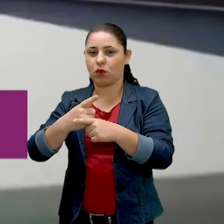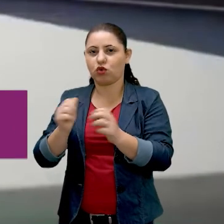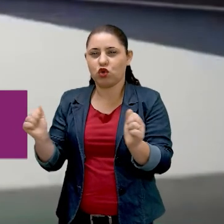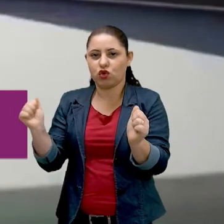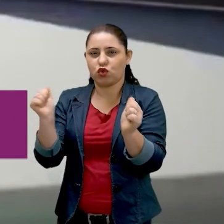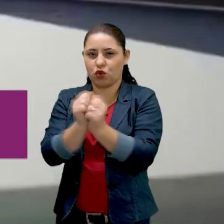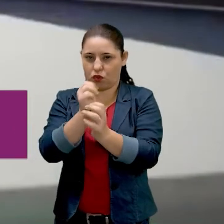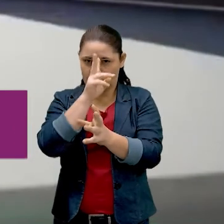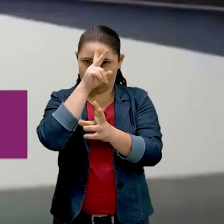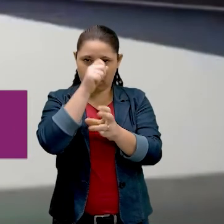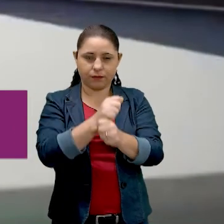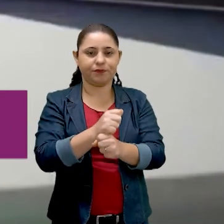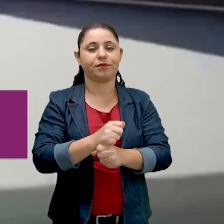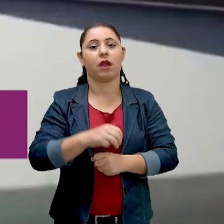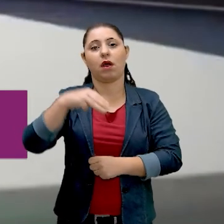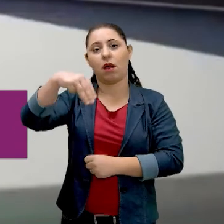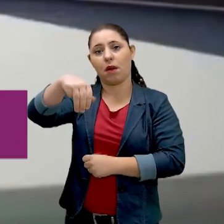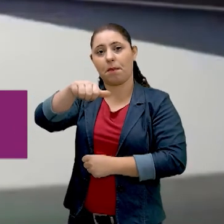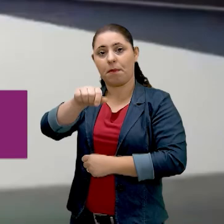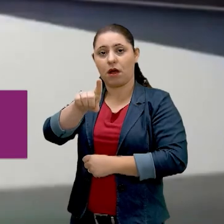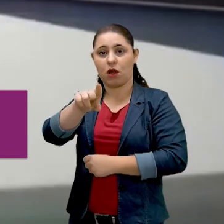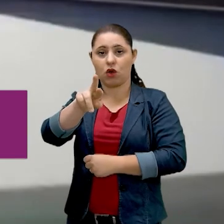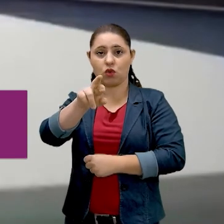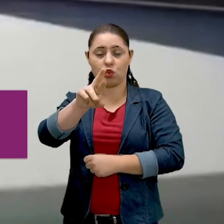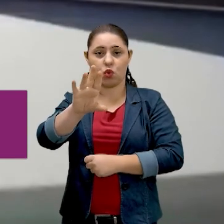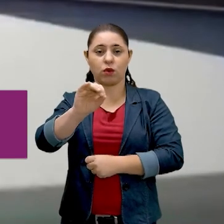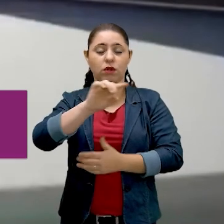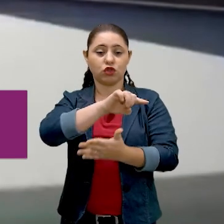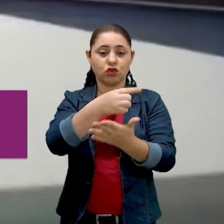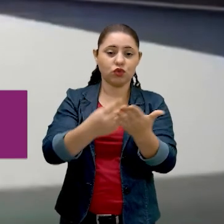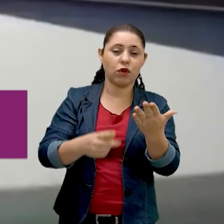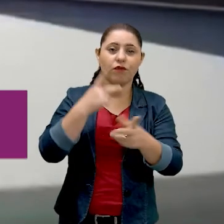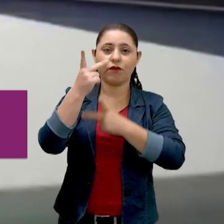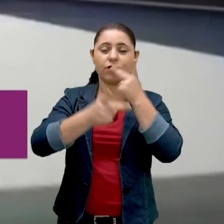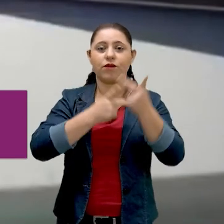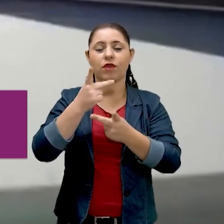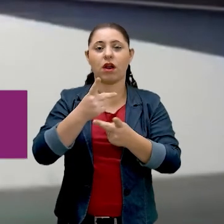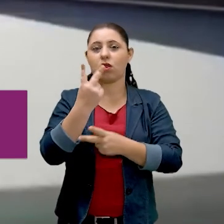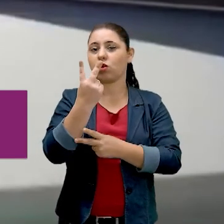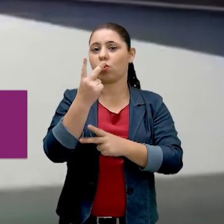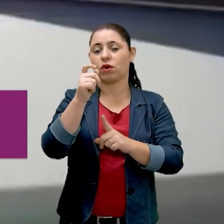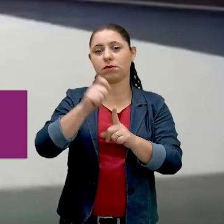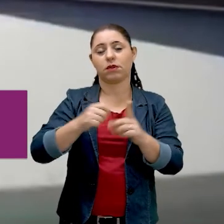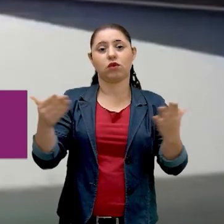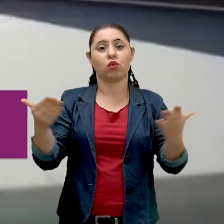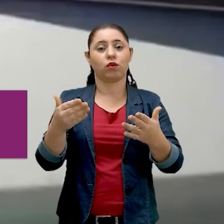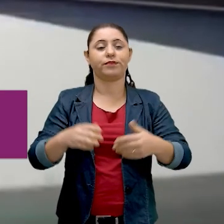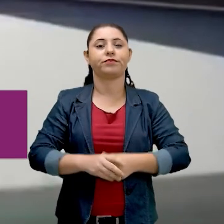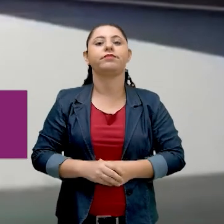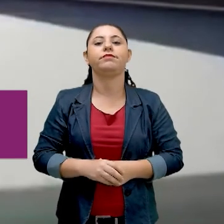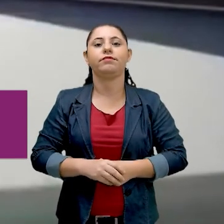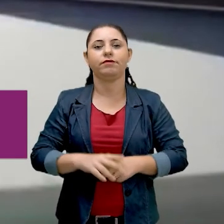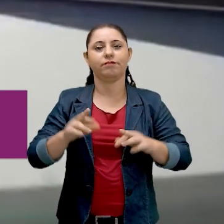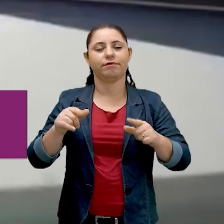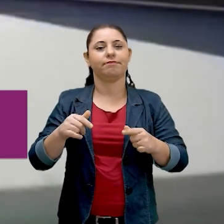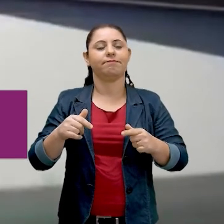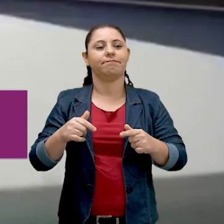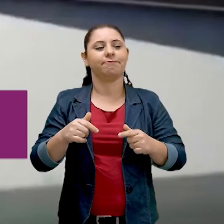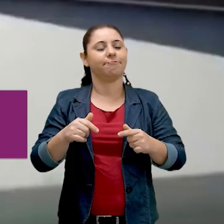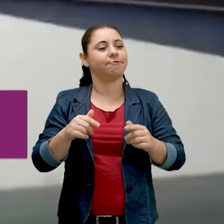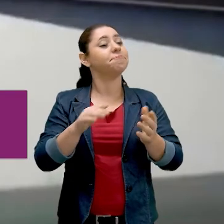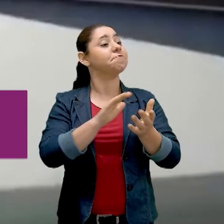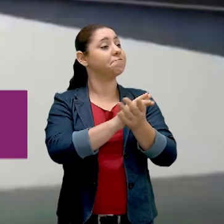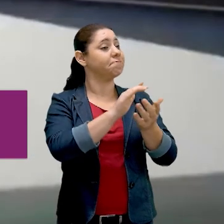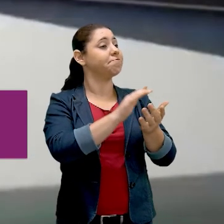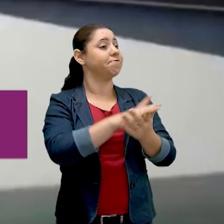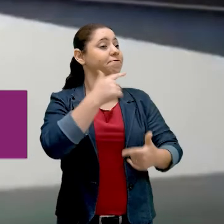ter alguma relação. E aí, se você vê o discurso do Maduro, é piada você ver o discurso do Maduro. Você pega o discurso dele há 2 meses atrás,